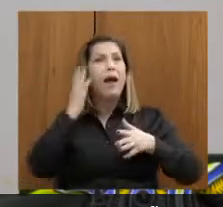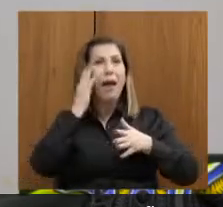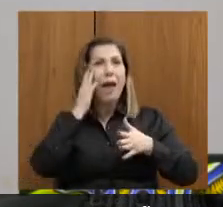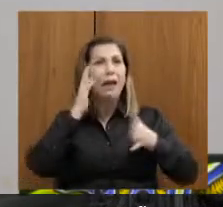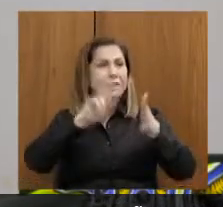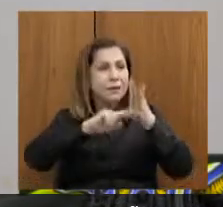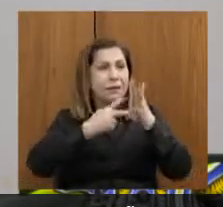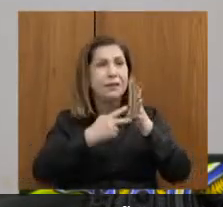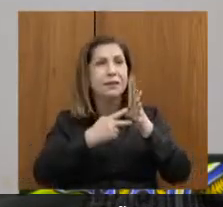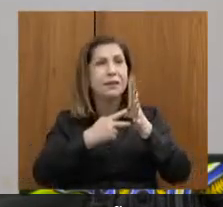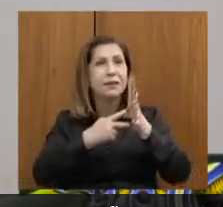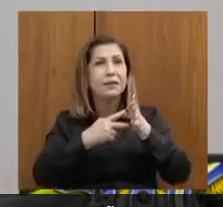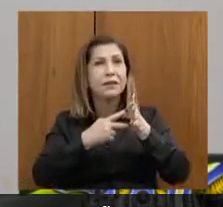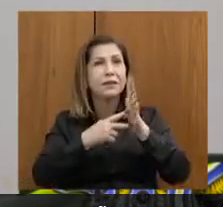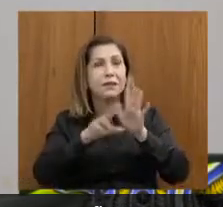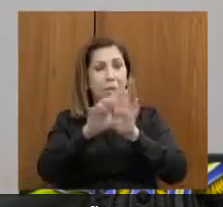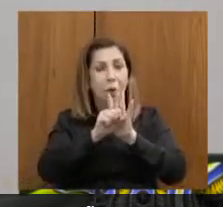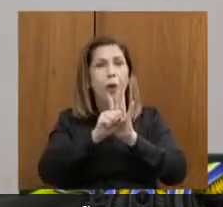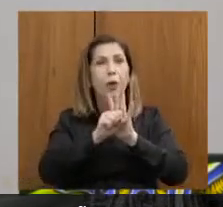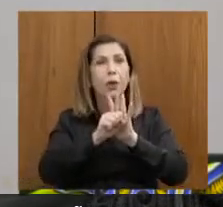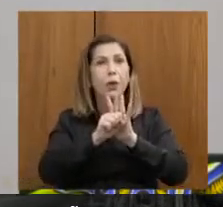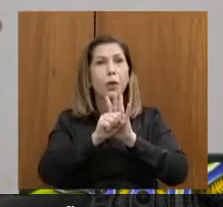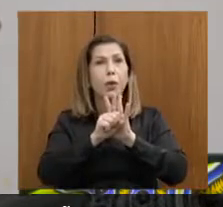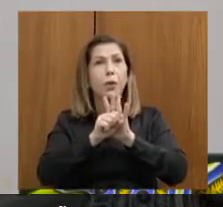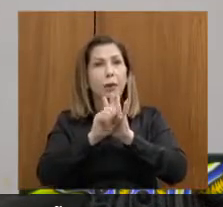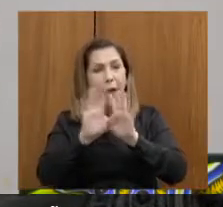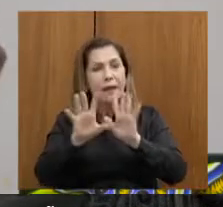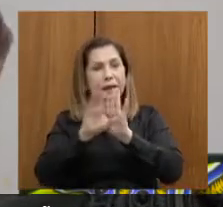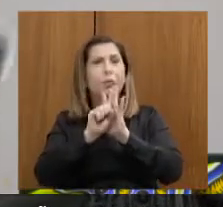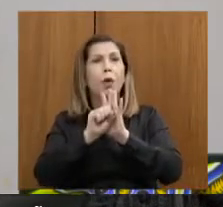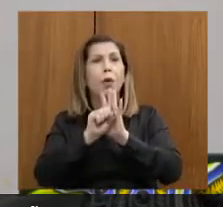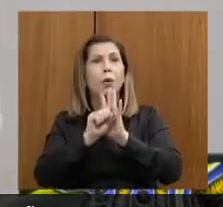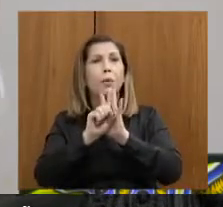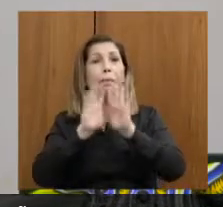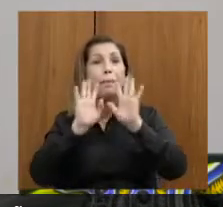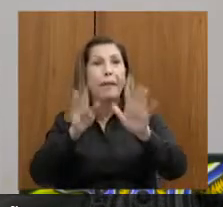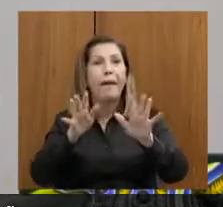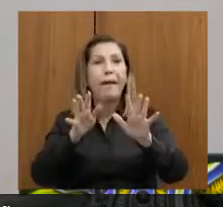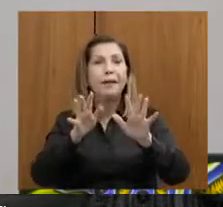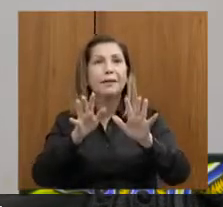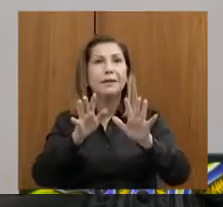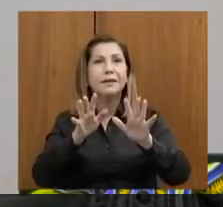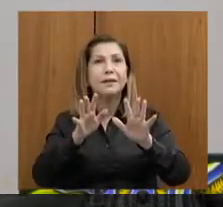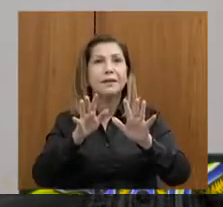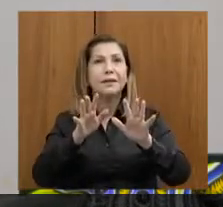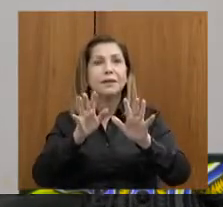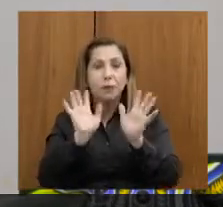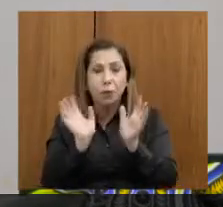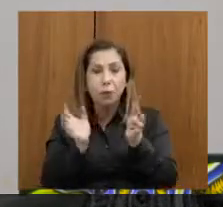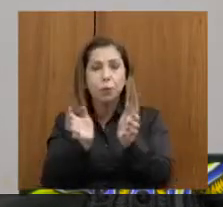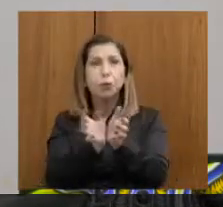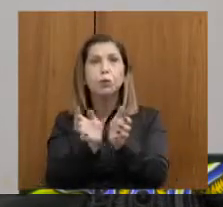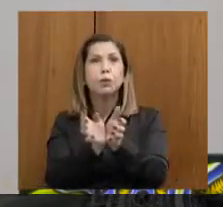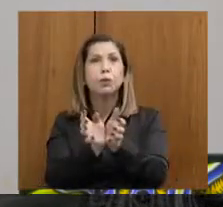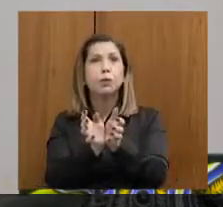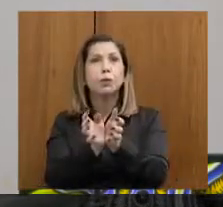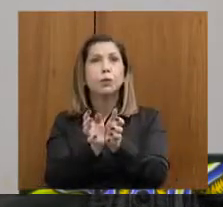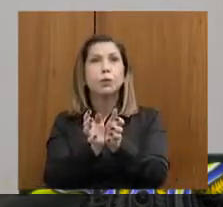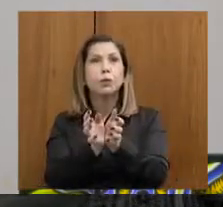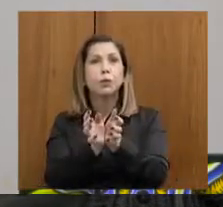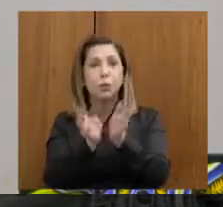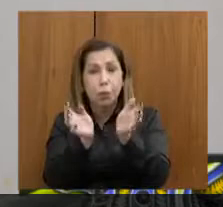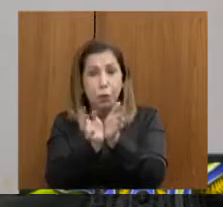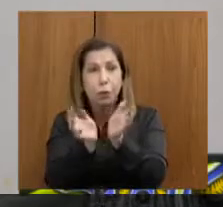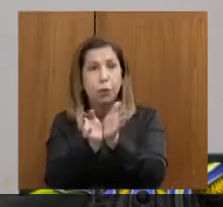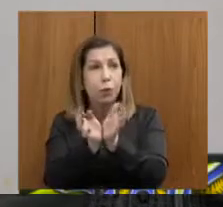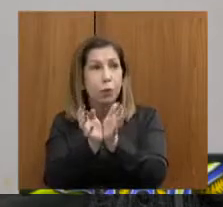a um remédio da Ordem do médico é simbólica mas ela estava em grupos que